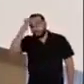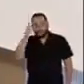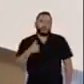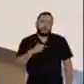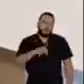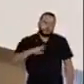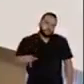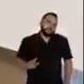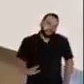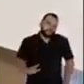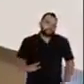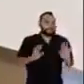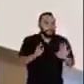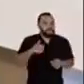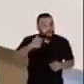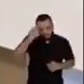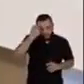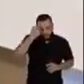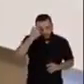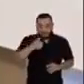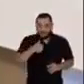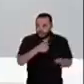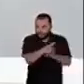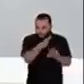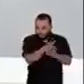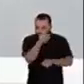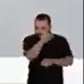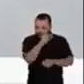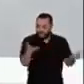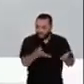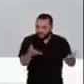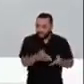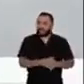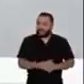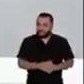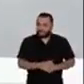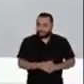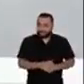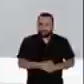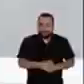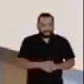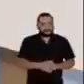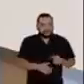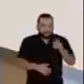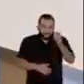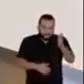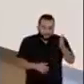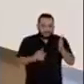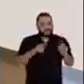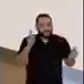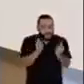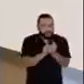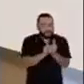mas acho que eu pensaria mais assim como seu personal coach agora se vocês vão se encontrar para o